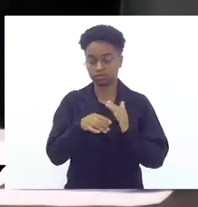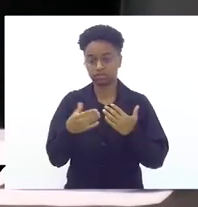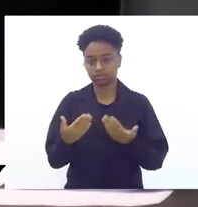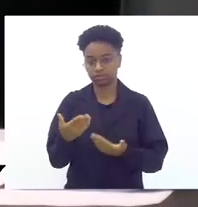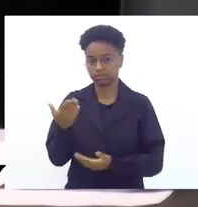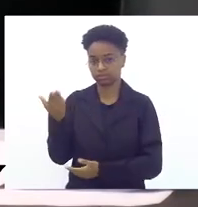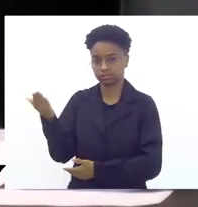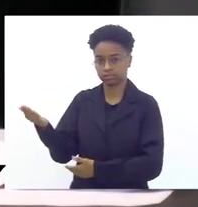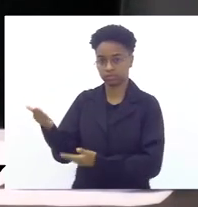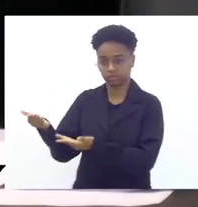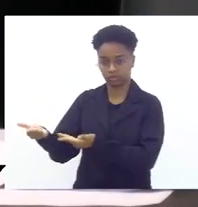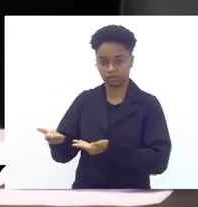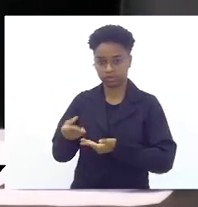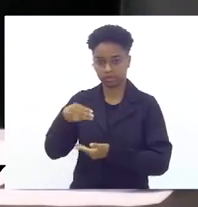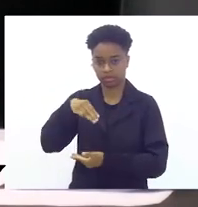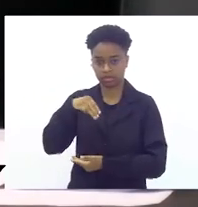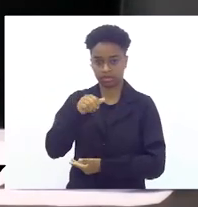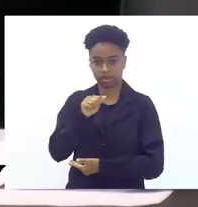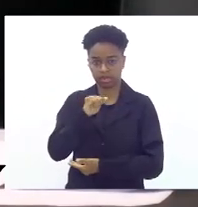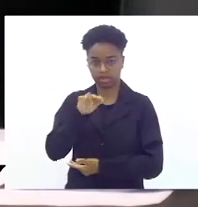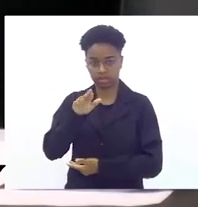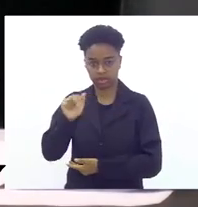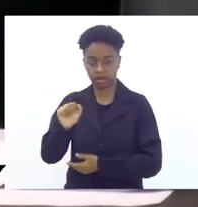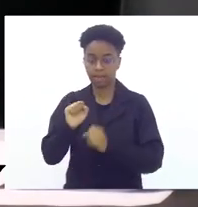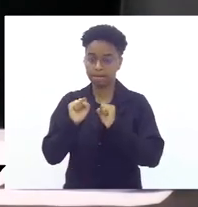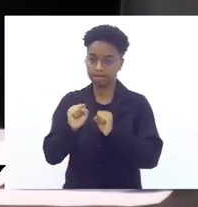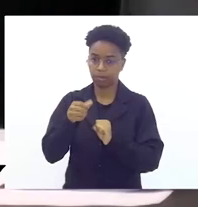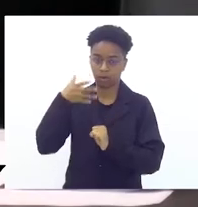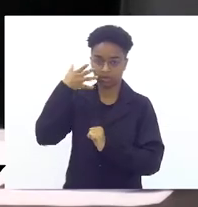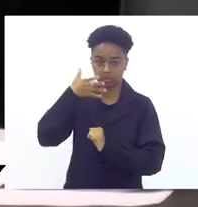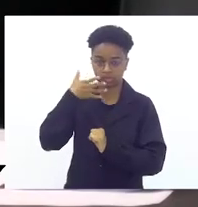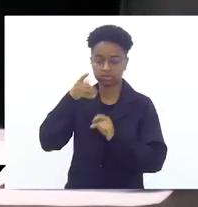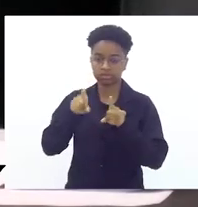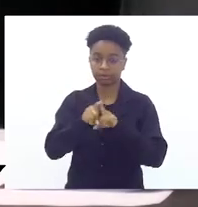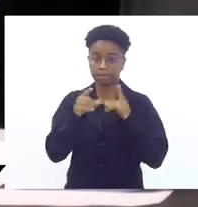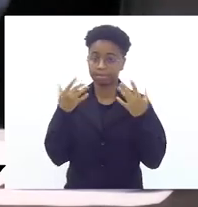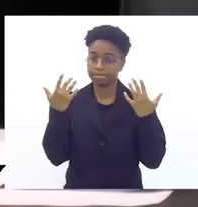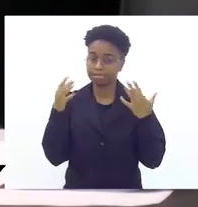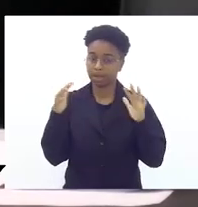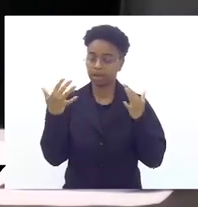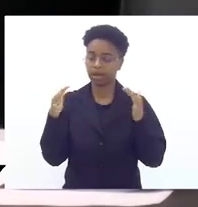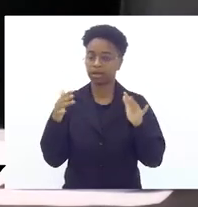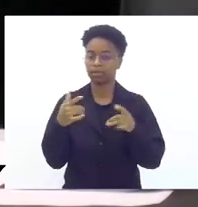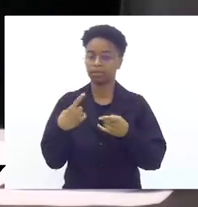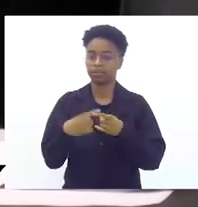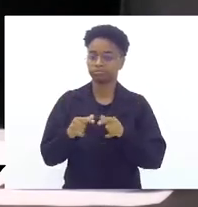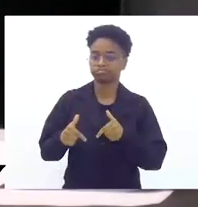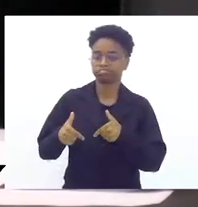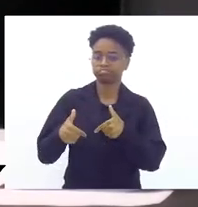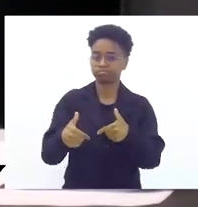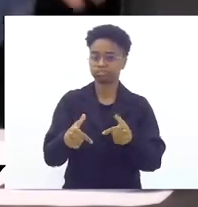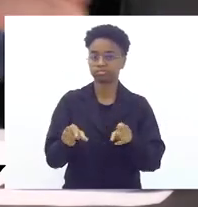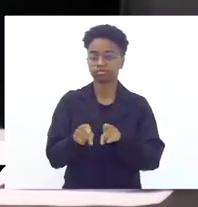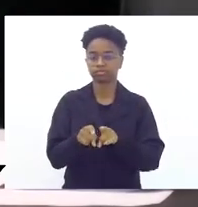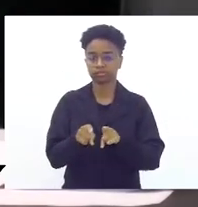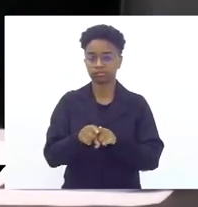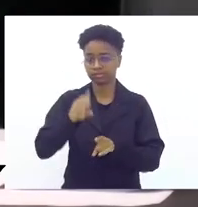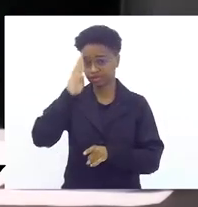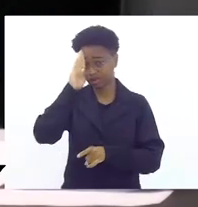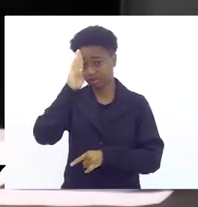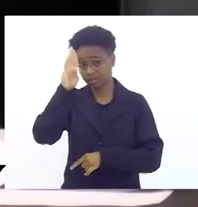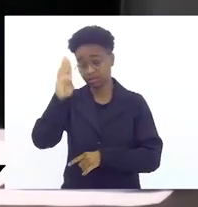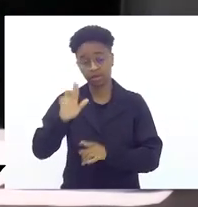Maíra Fernandes a palavra é sua e parabéns por toda a sua atividade especificamente